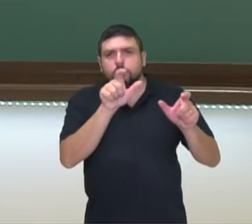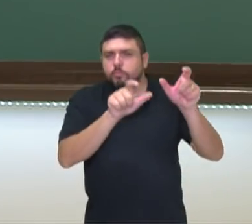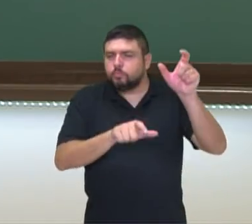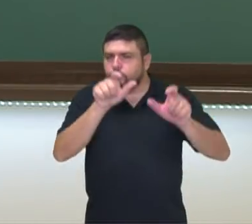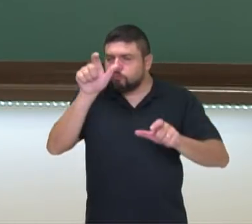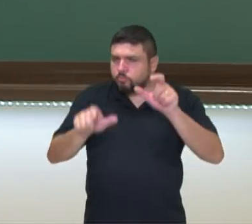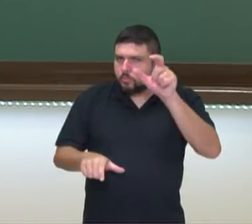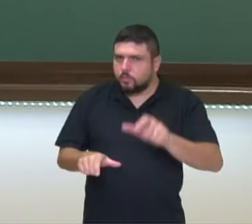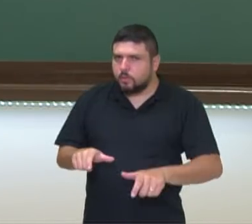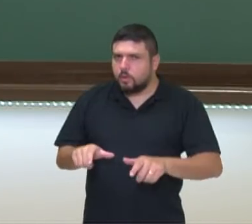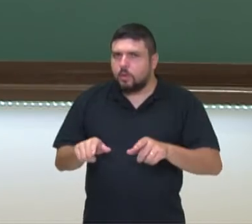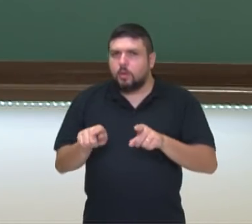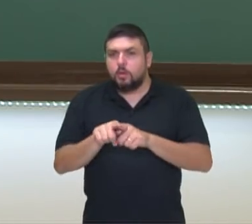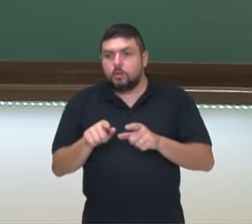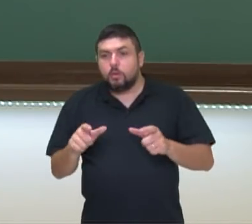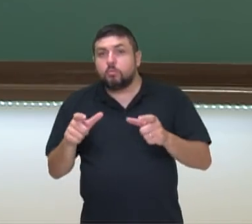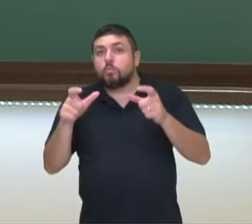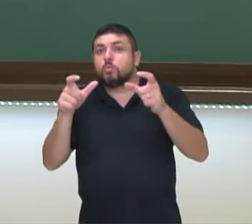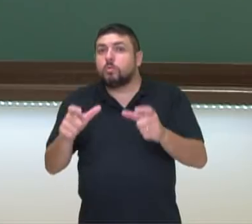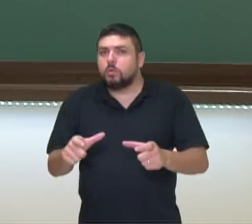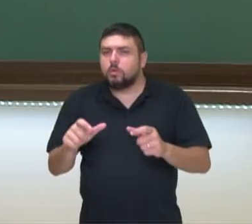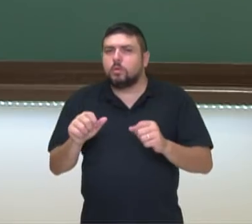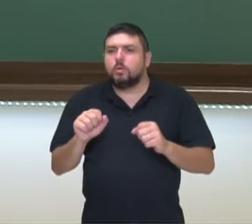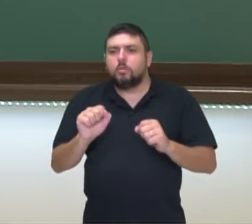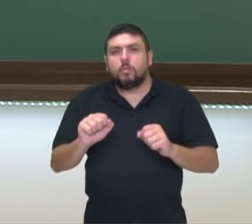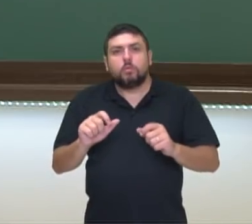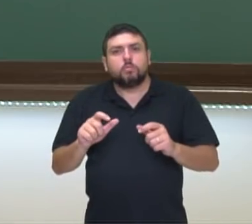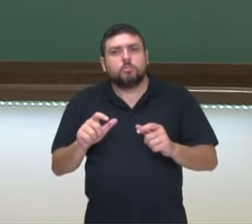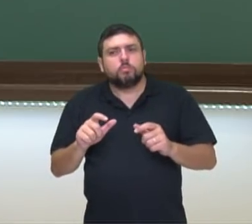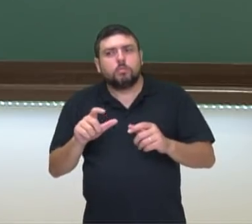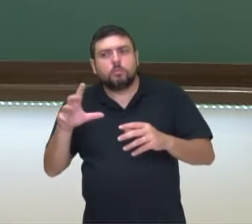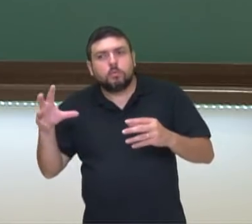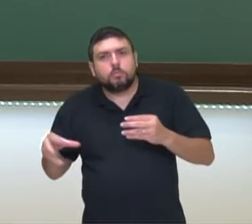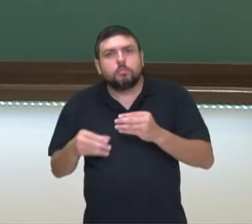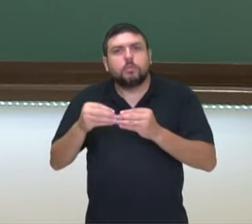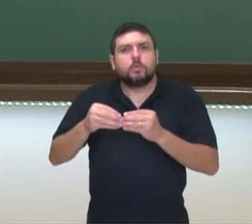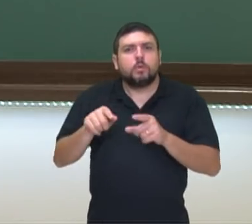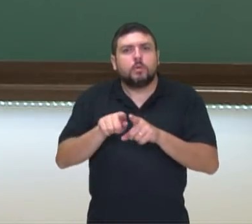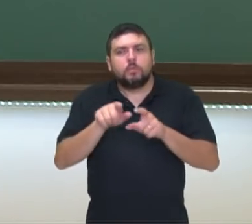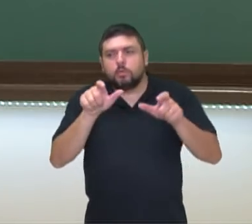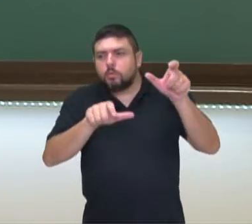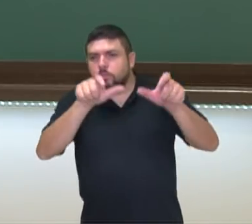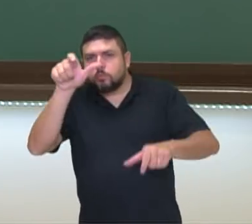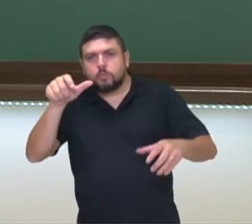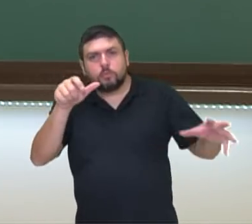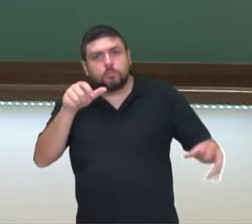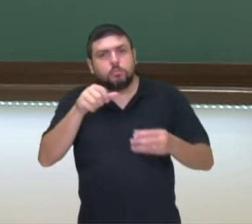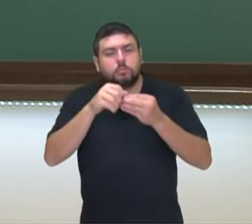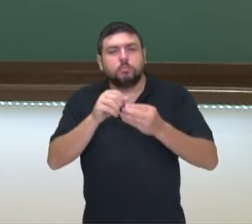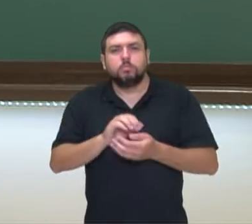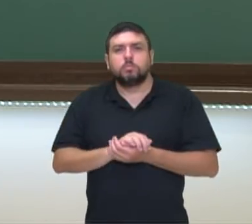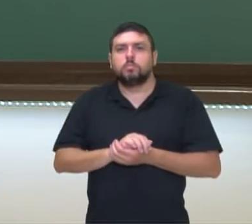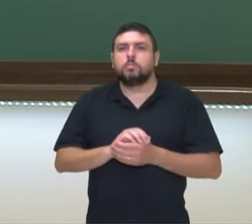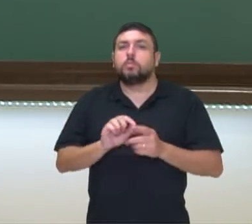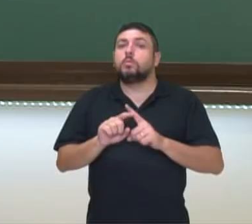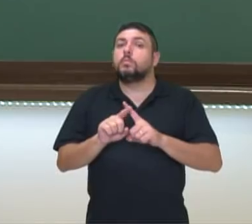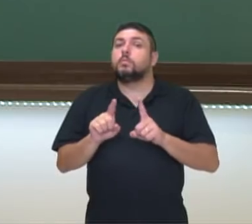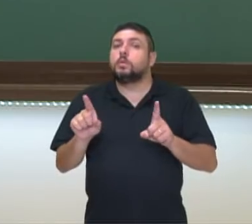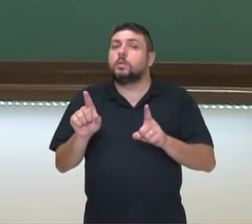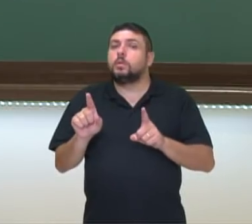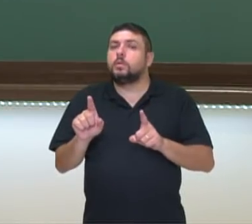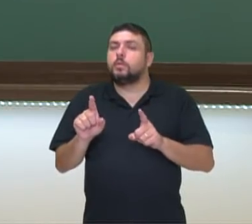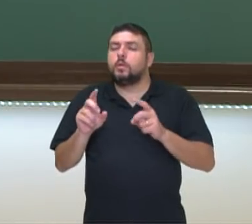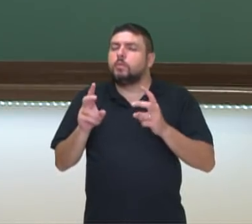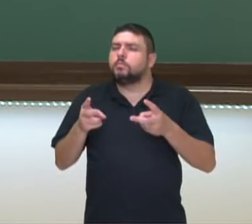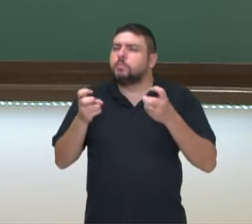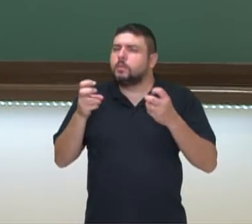um local que pode ser ampliado, tanto o nível de personagens, também o local, mas já temos o indicativo do que essa